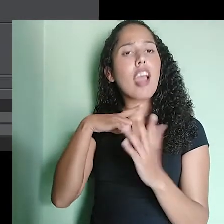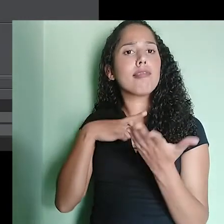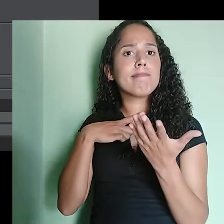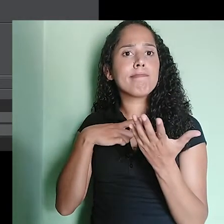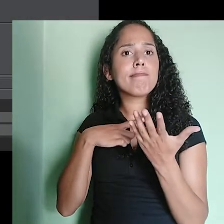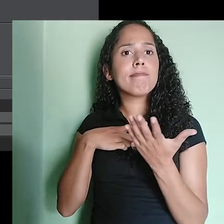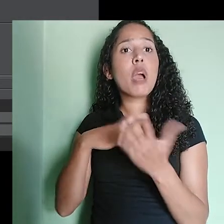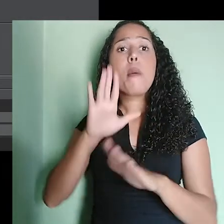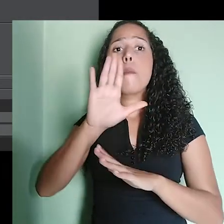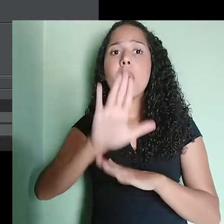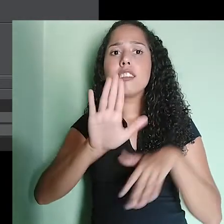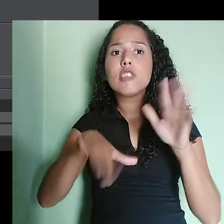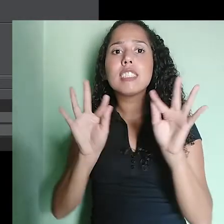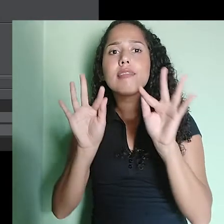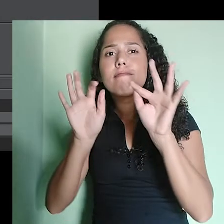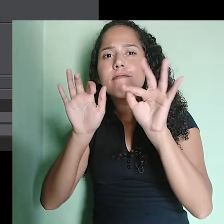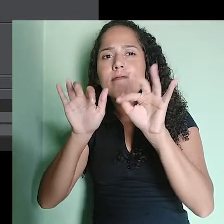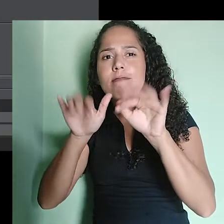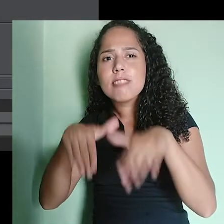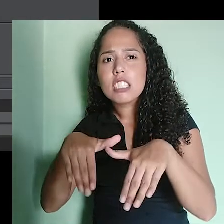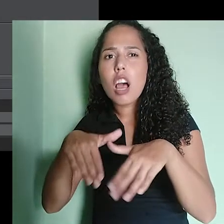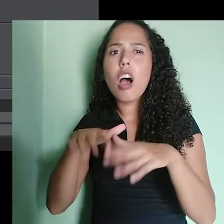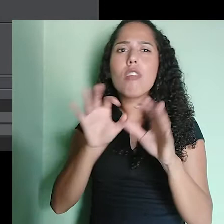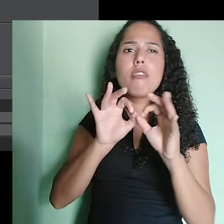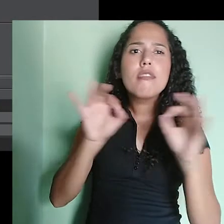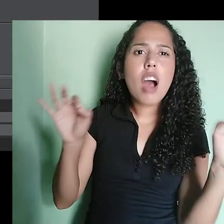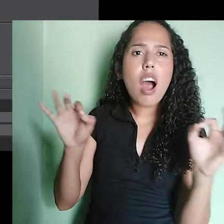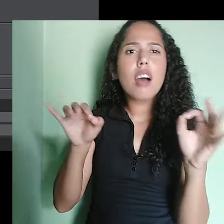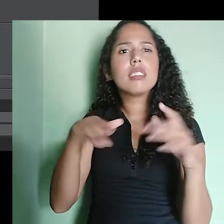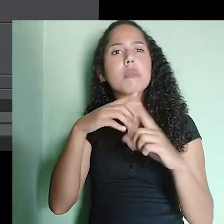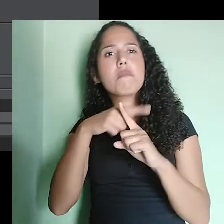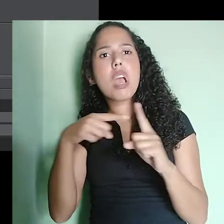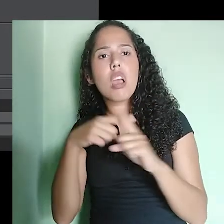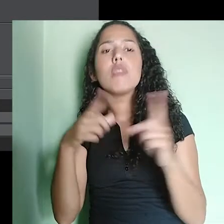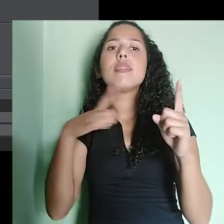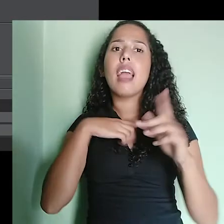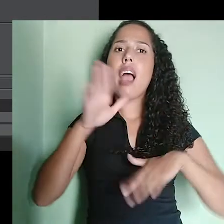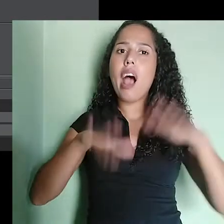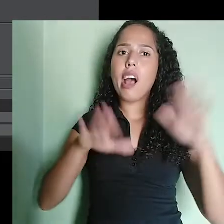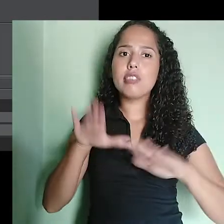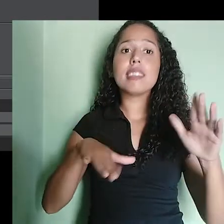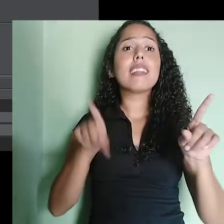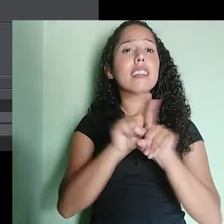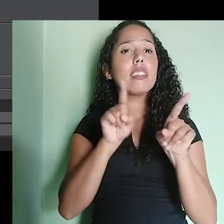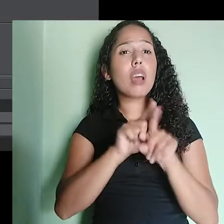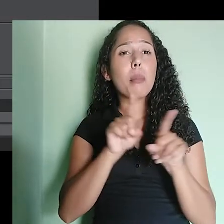antes ou depois do tempo correto. E nesse caso, quando tem palavras que terminam em